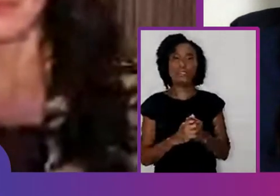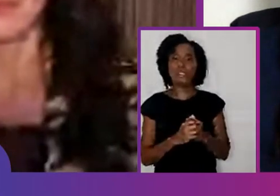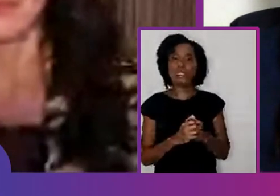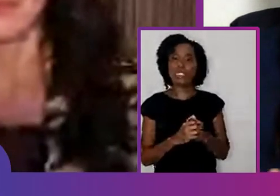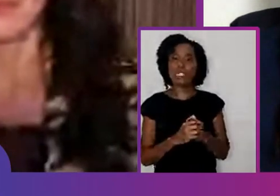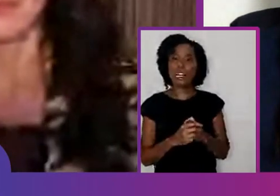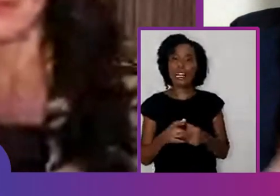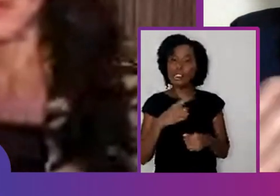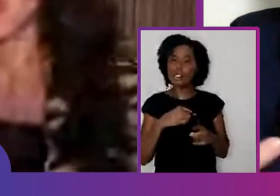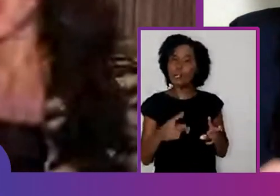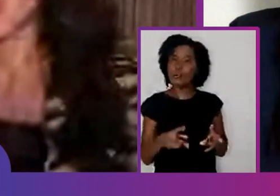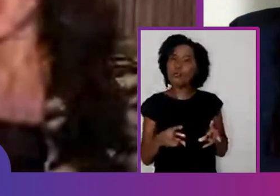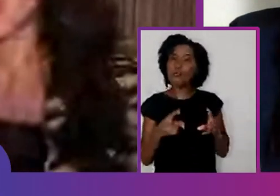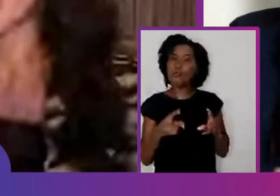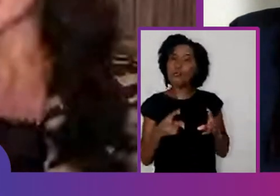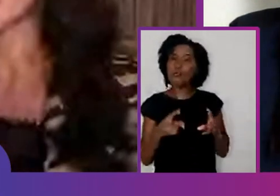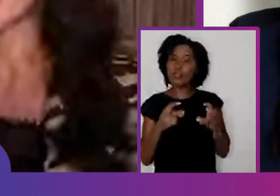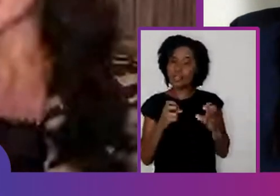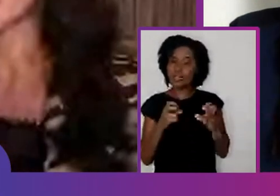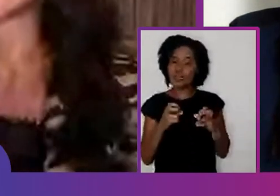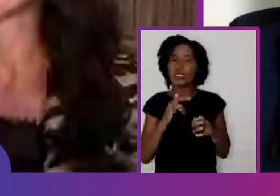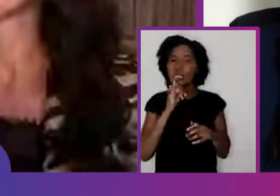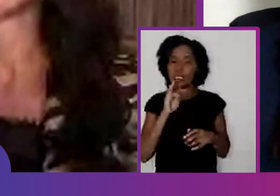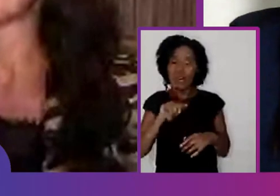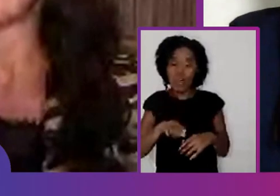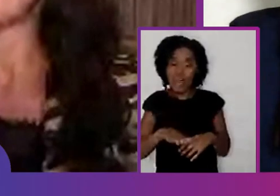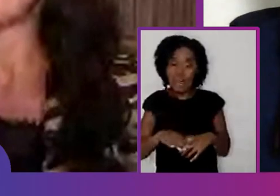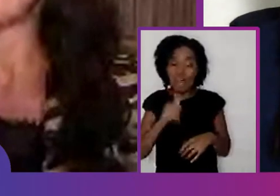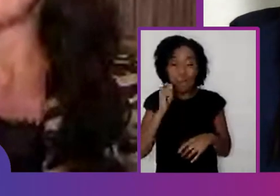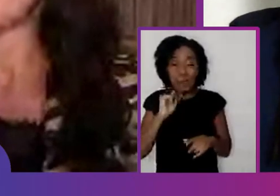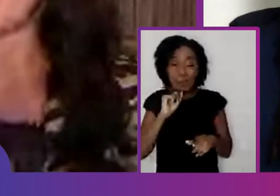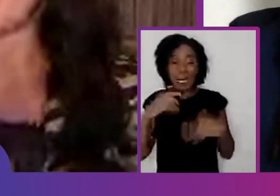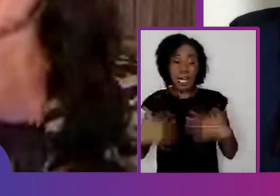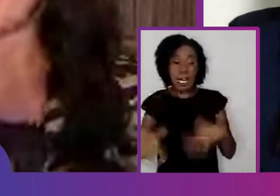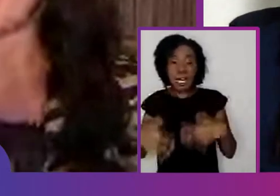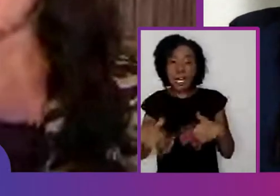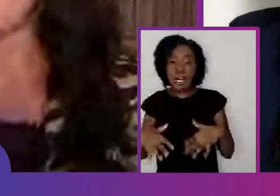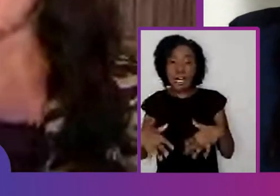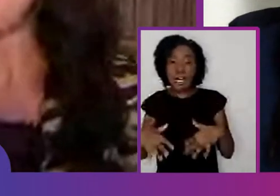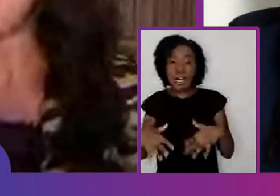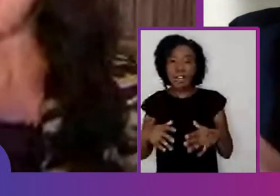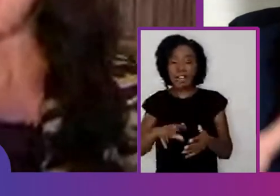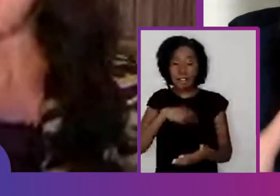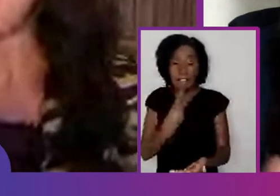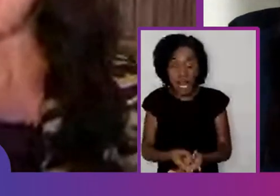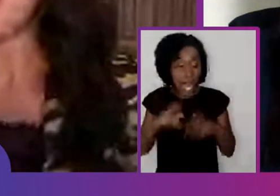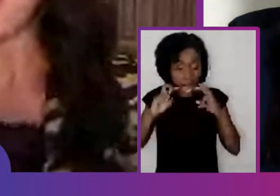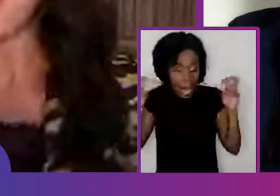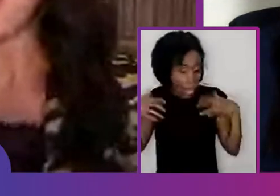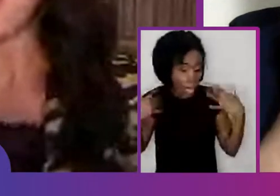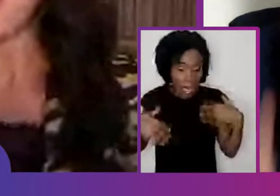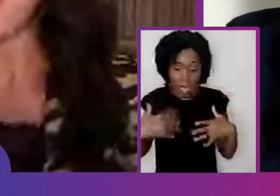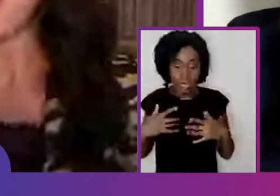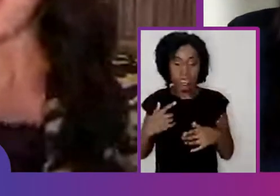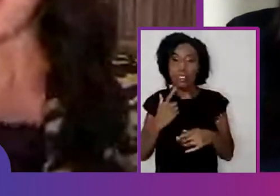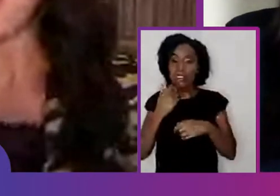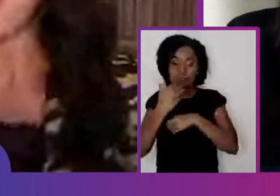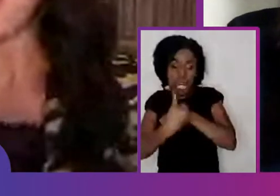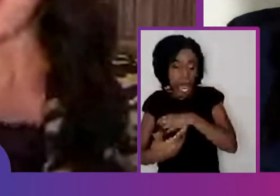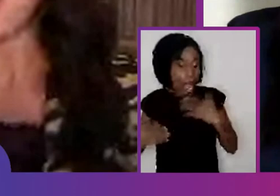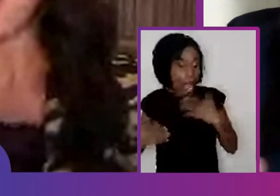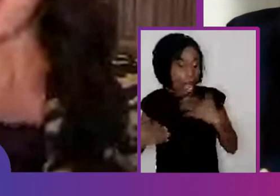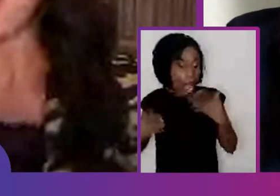que tem uma mãe meio desesperada, que tudo que a criança cai, ela grita, a criança sangra, ela fica: ai, sangue, vem cá,